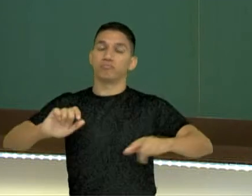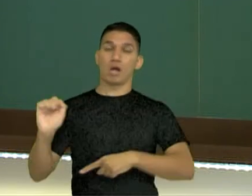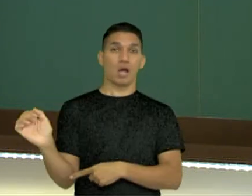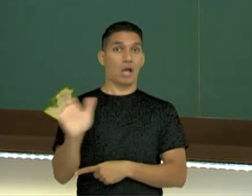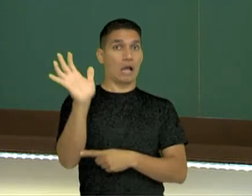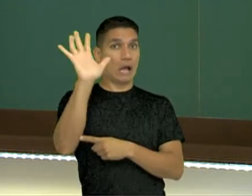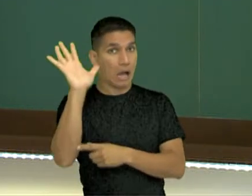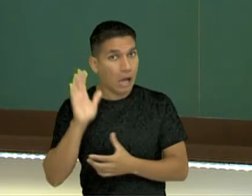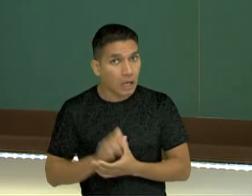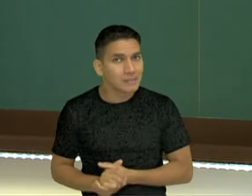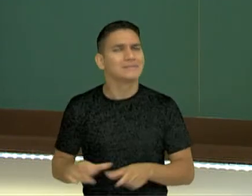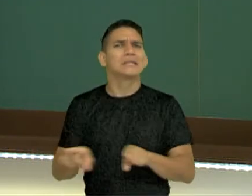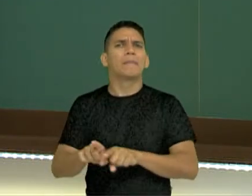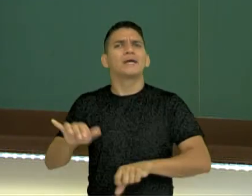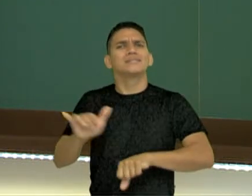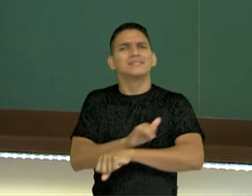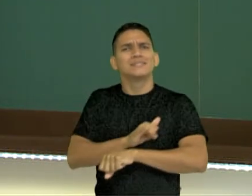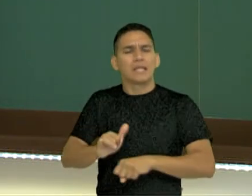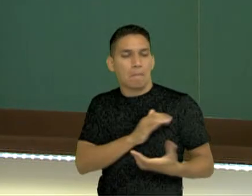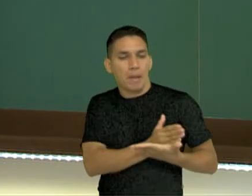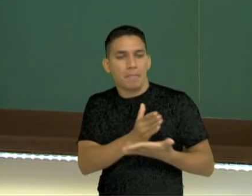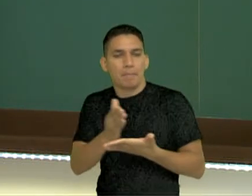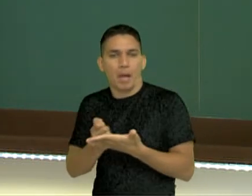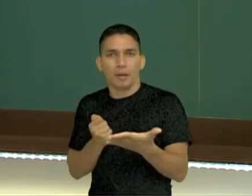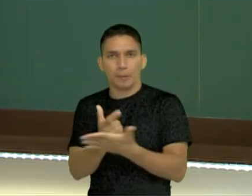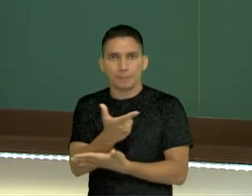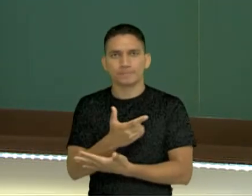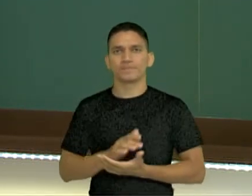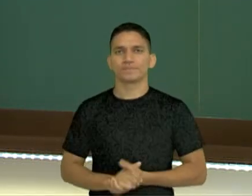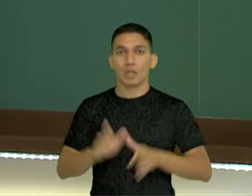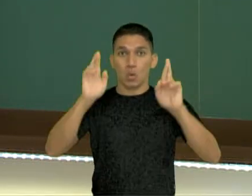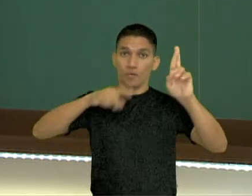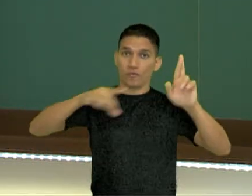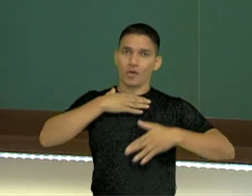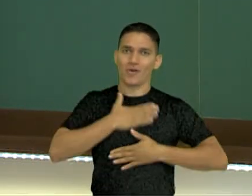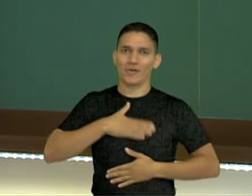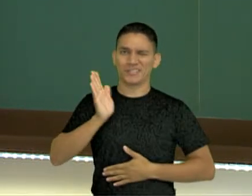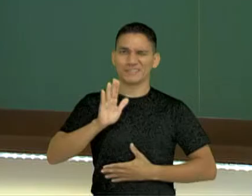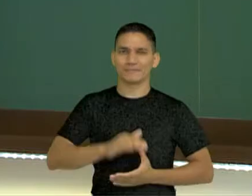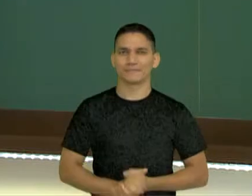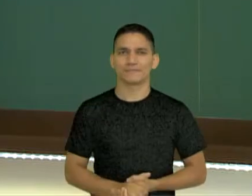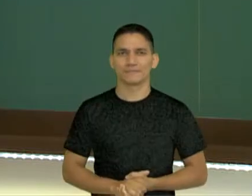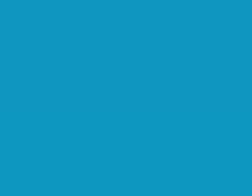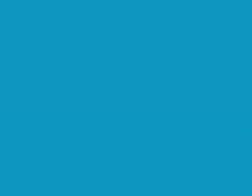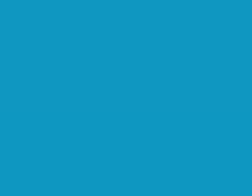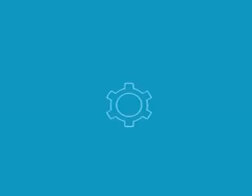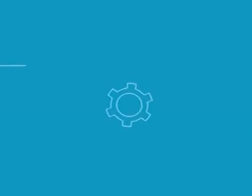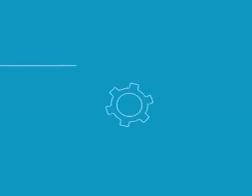e as maneiras de crédito que a gente pode ter elas. Espero que vocês tenham gostado. Até breve.